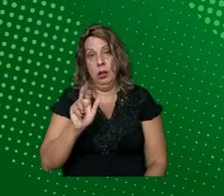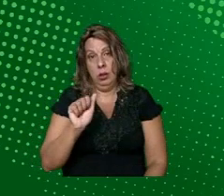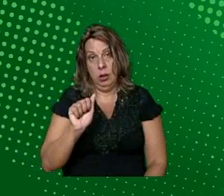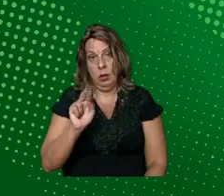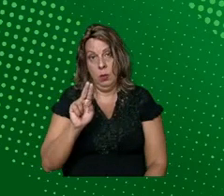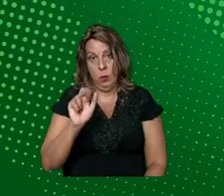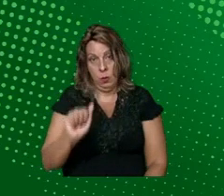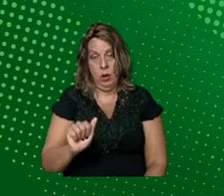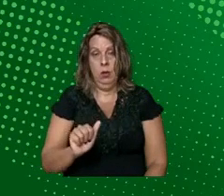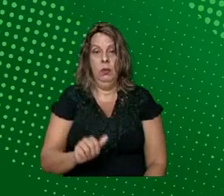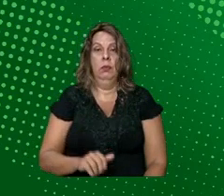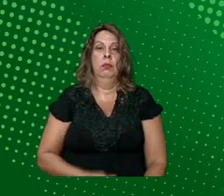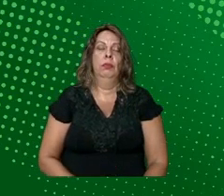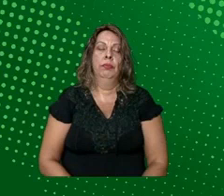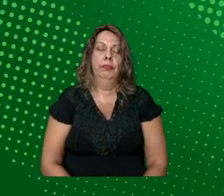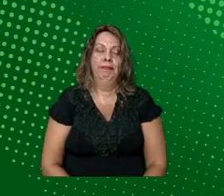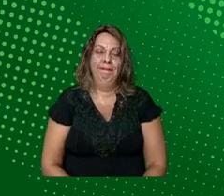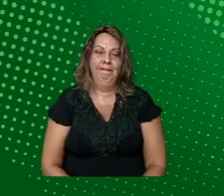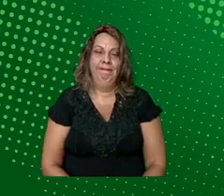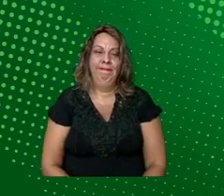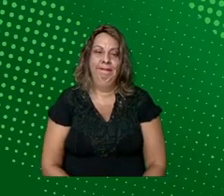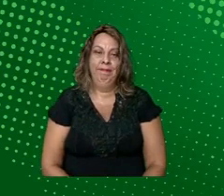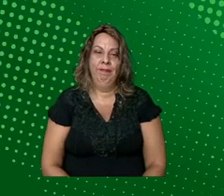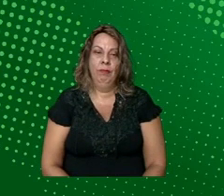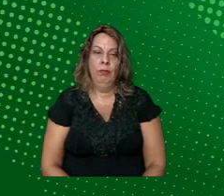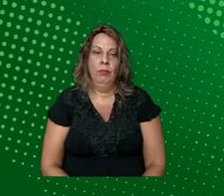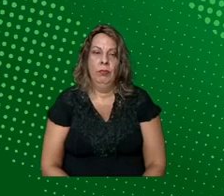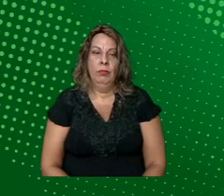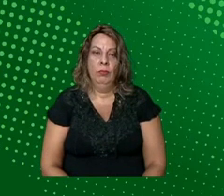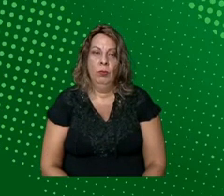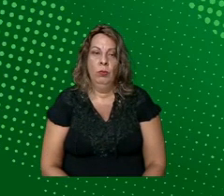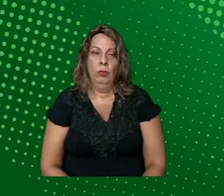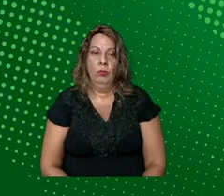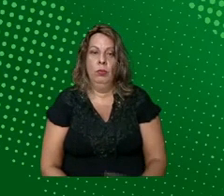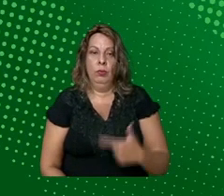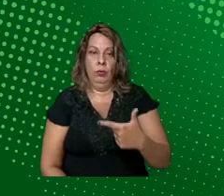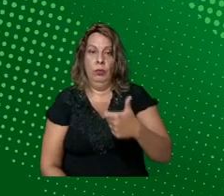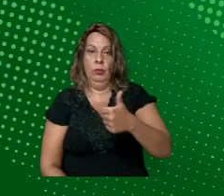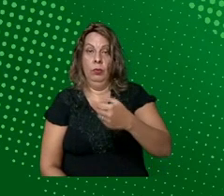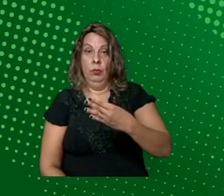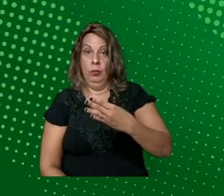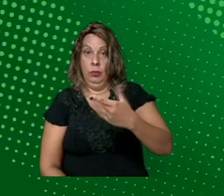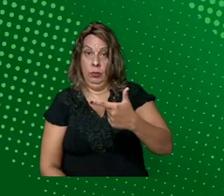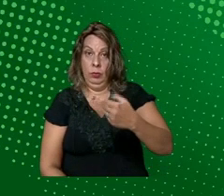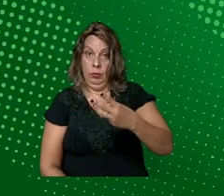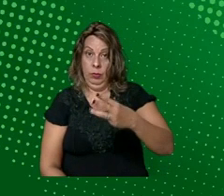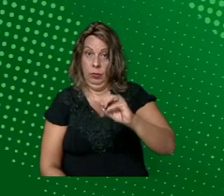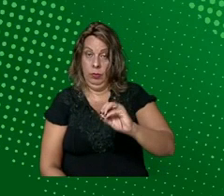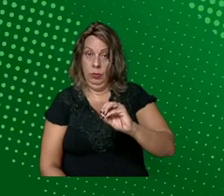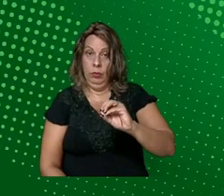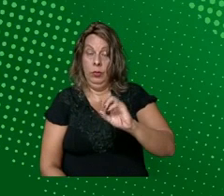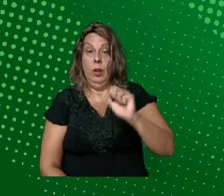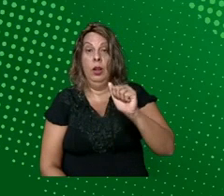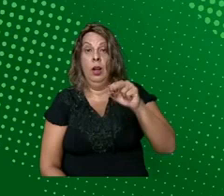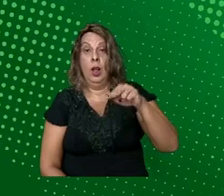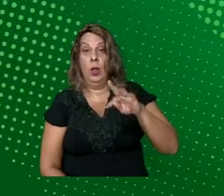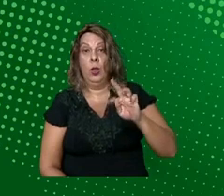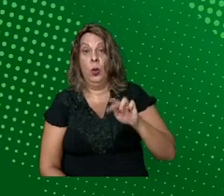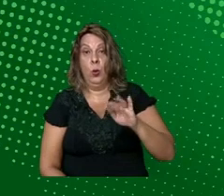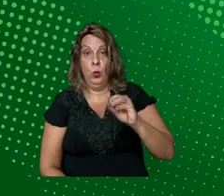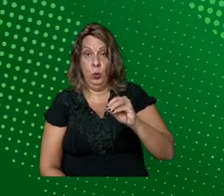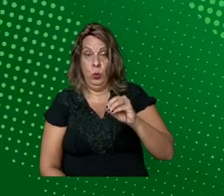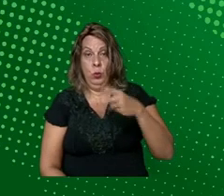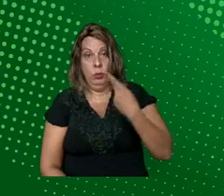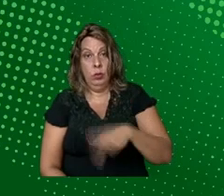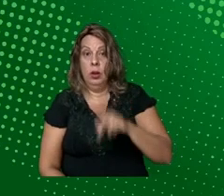Dutra. Regional Estância, parabéns! Fechando esse primeiro lote, 214230 Antônio de Lima,